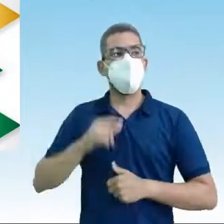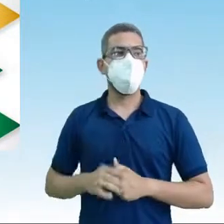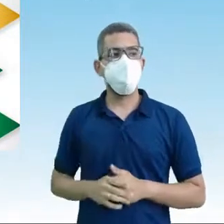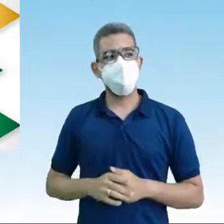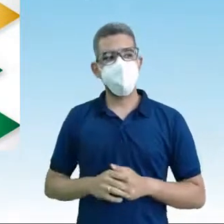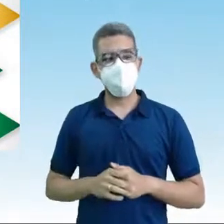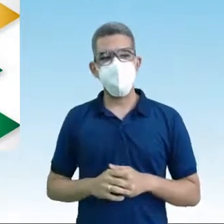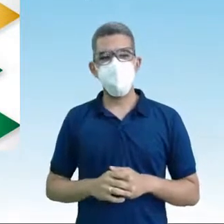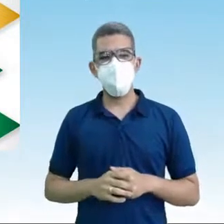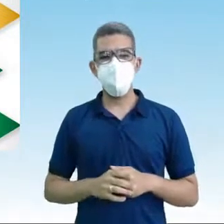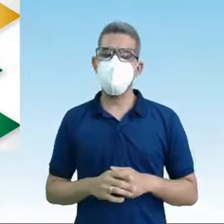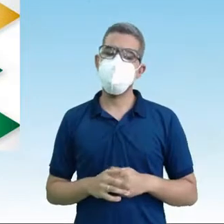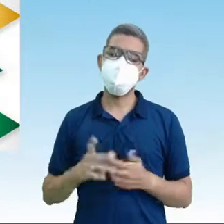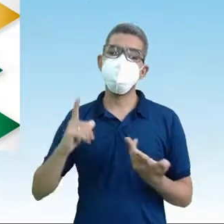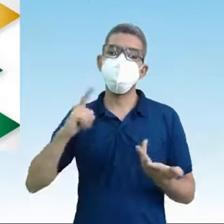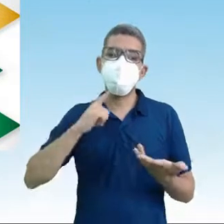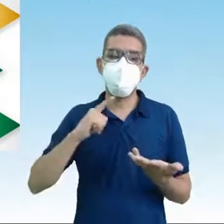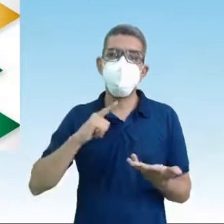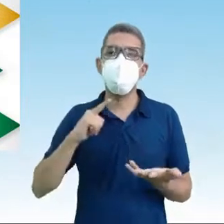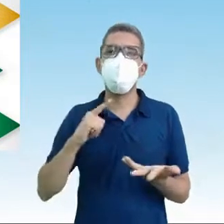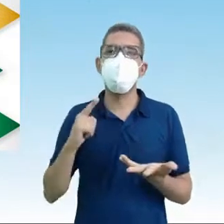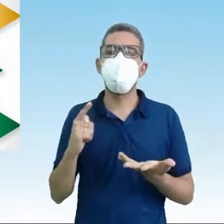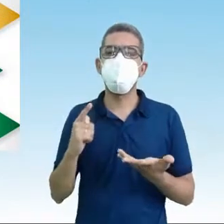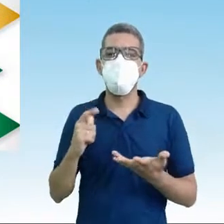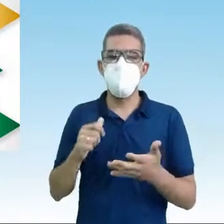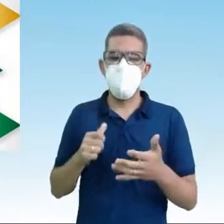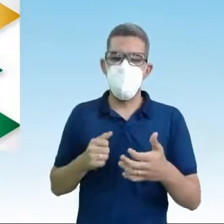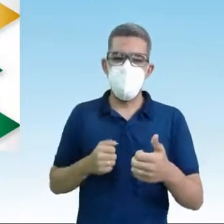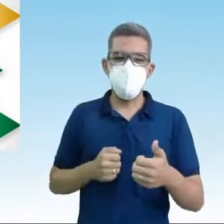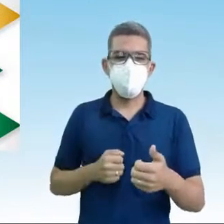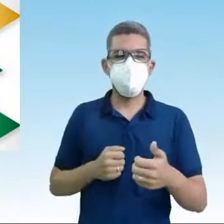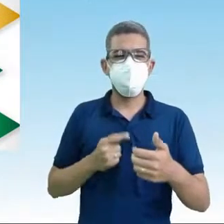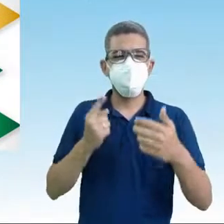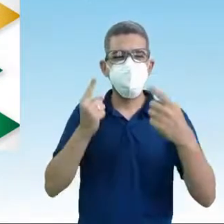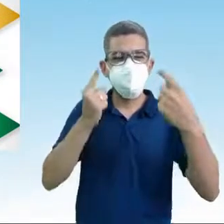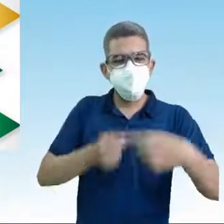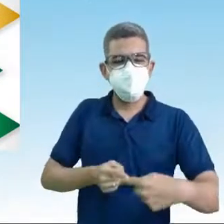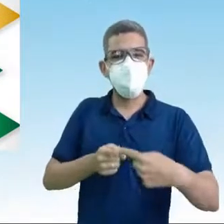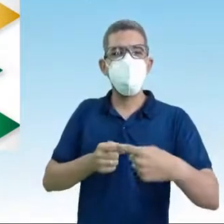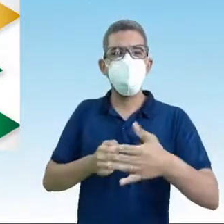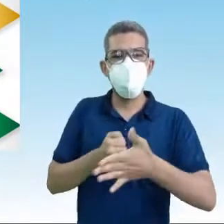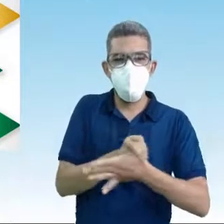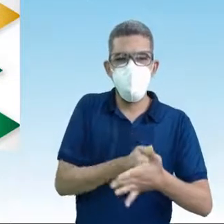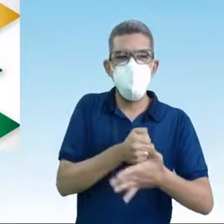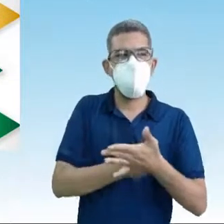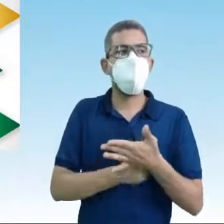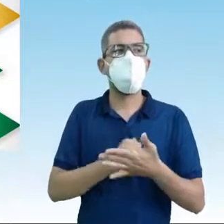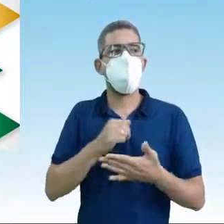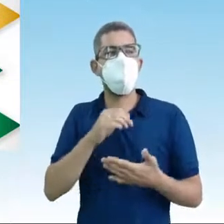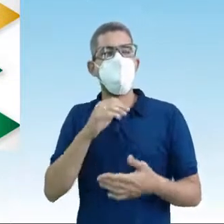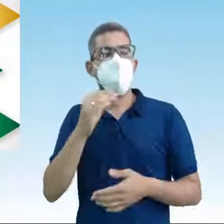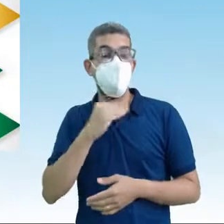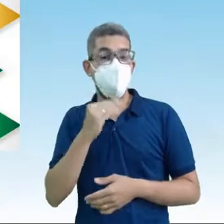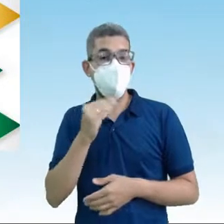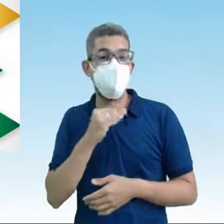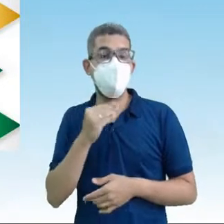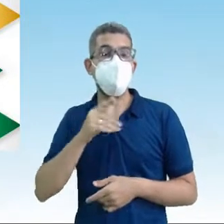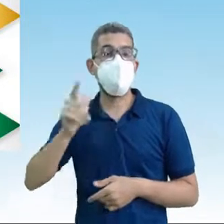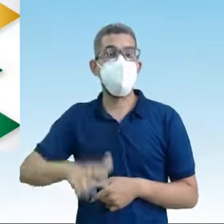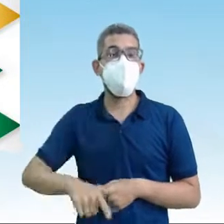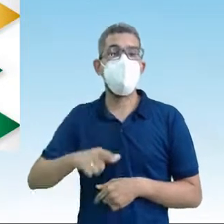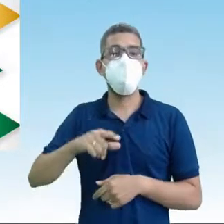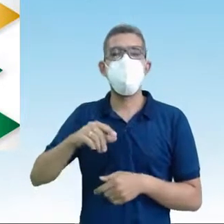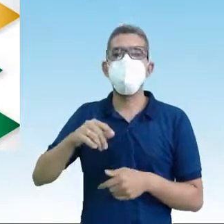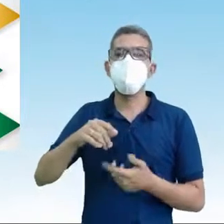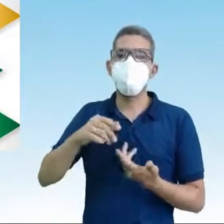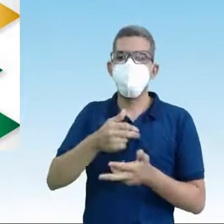caracterizados por baixa capacidade de enfrentamento, altos níveis de vulnerabilidade